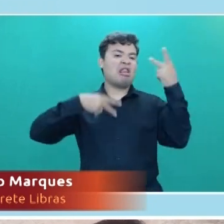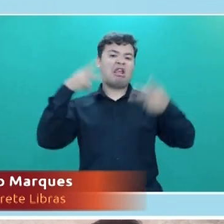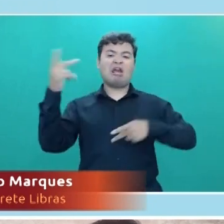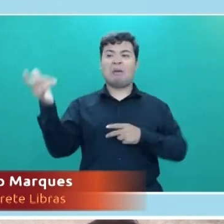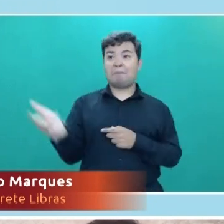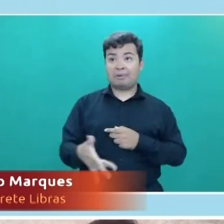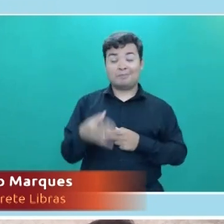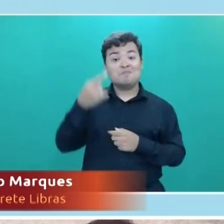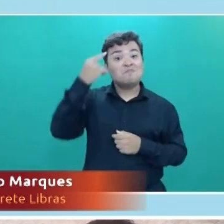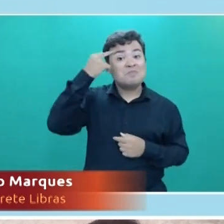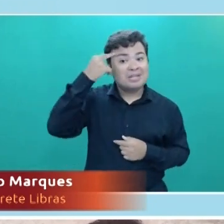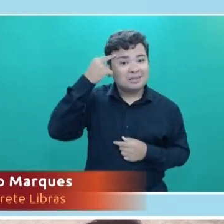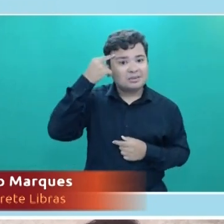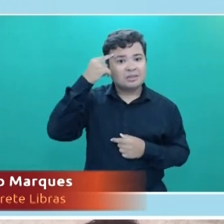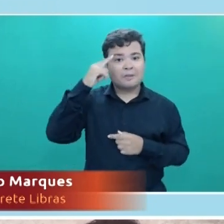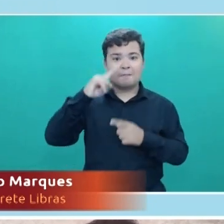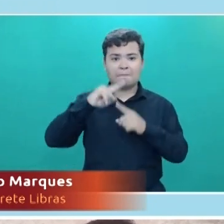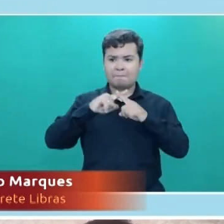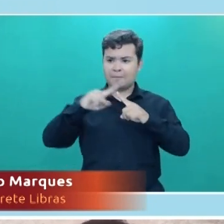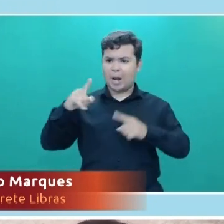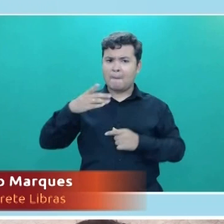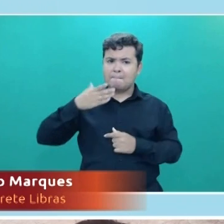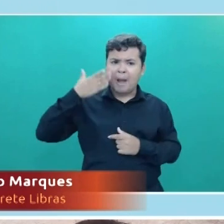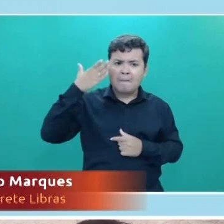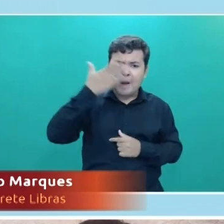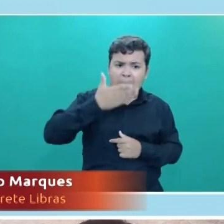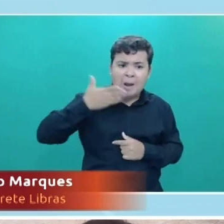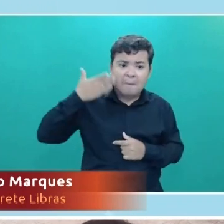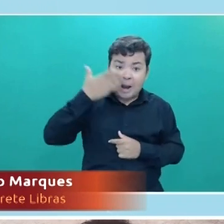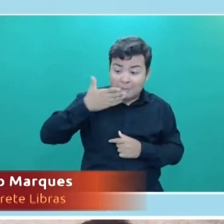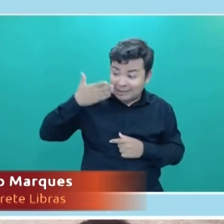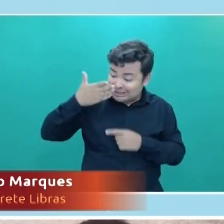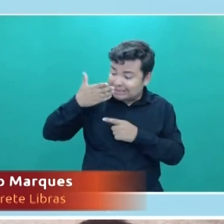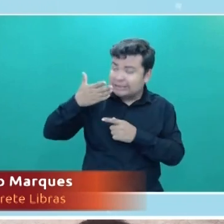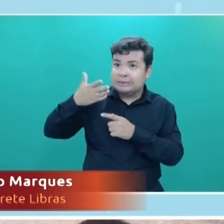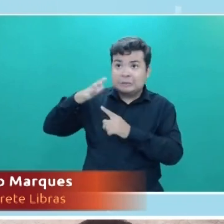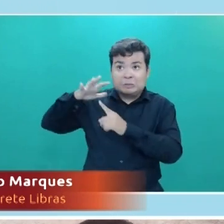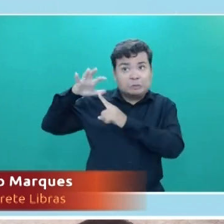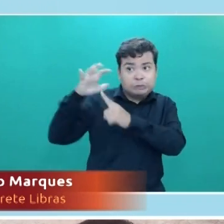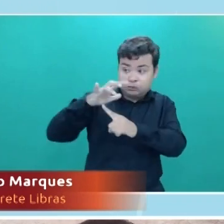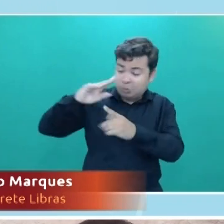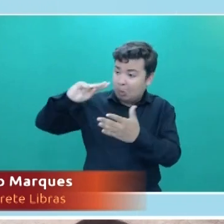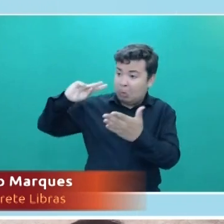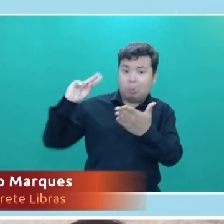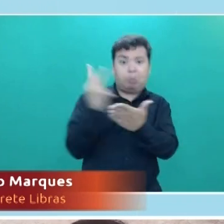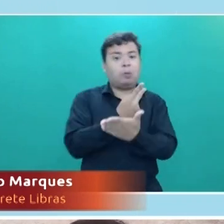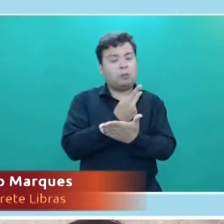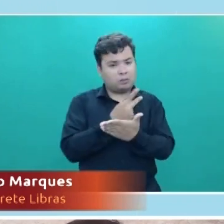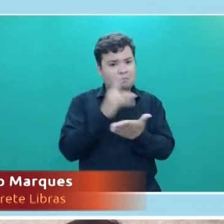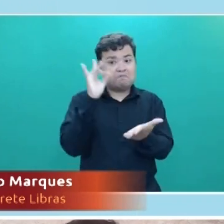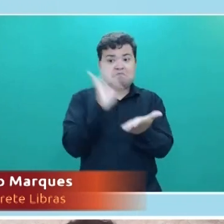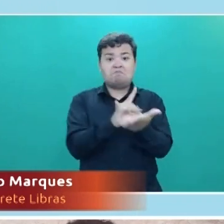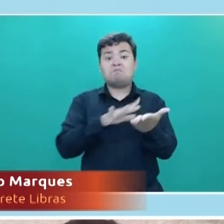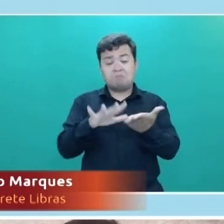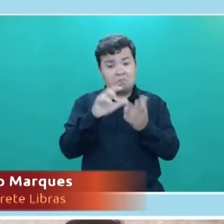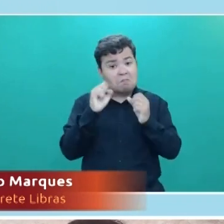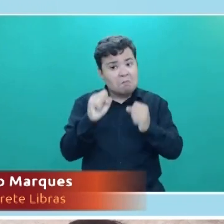as palavras, né, os discursos têm um poder muito forte de produzir realidades, né? Então, da mesma maneira